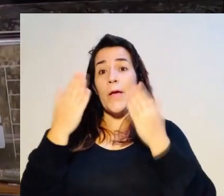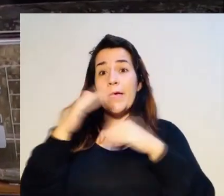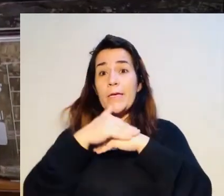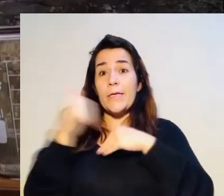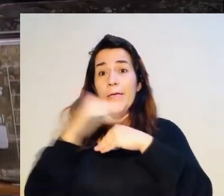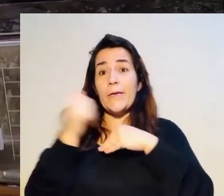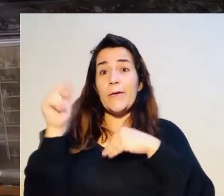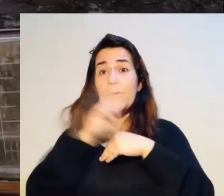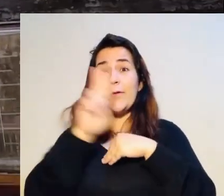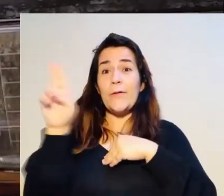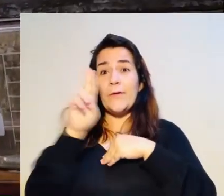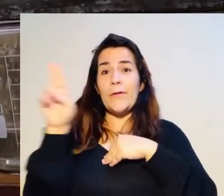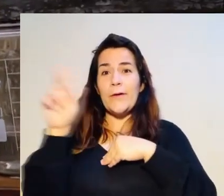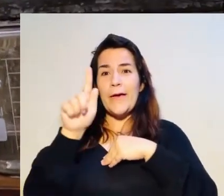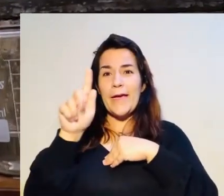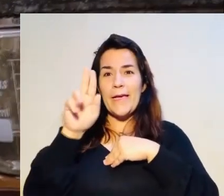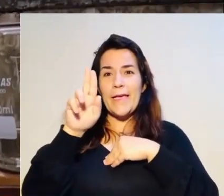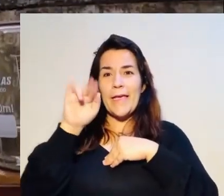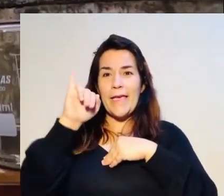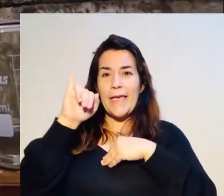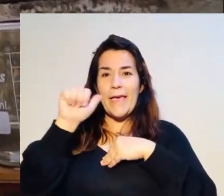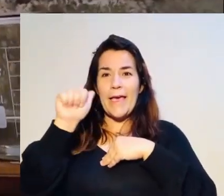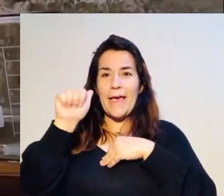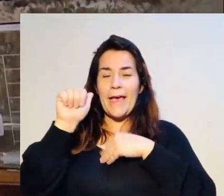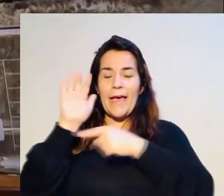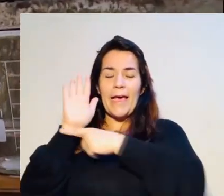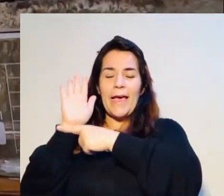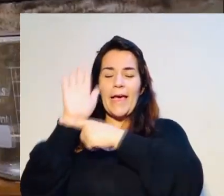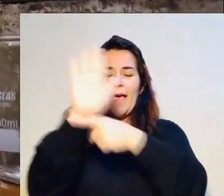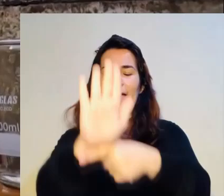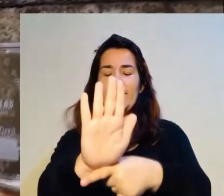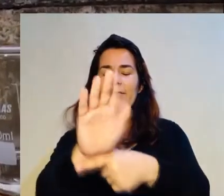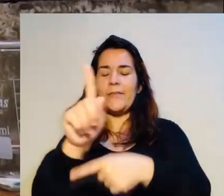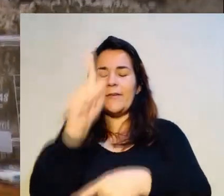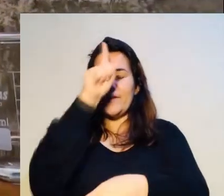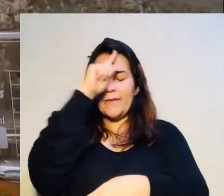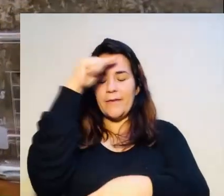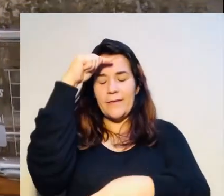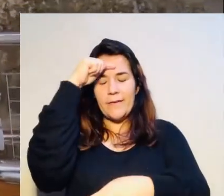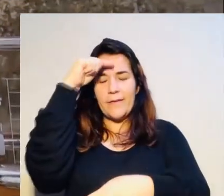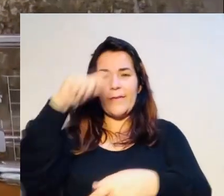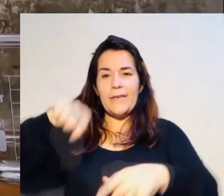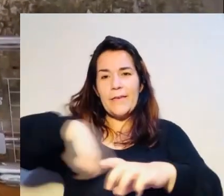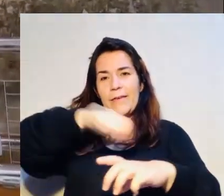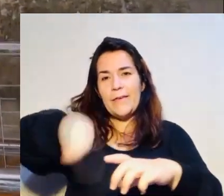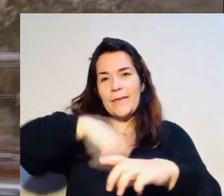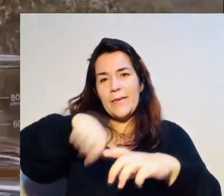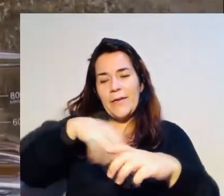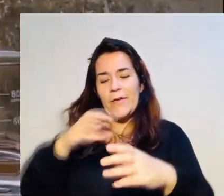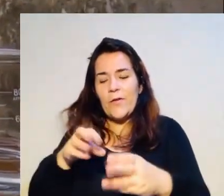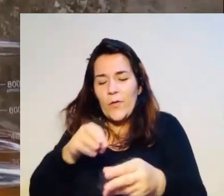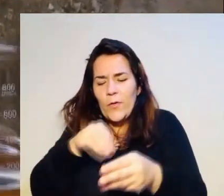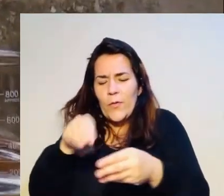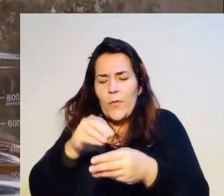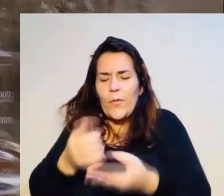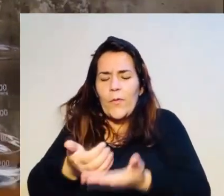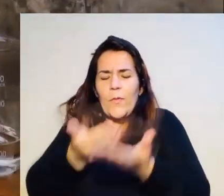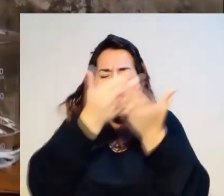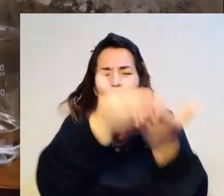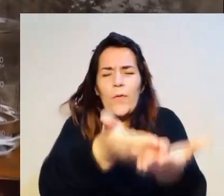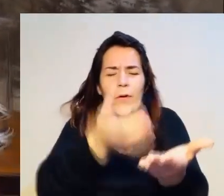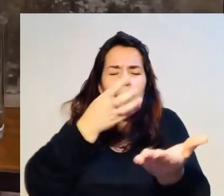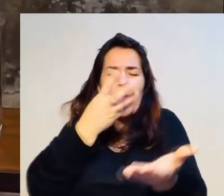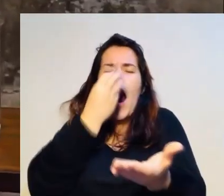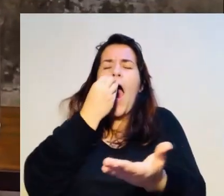psicólogos, chamados de guias espirituais, você encontra remédios, que são as plantas naturais.